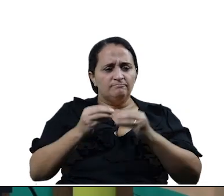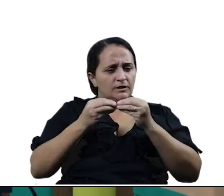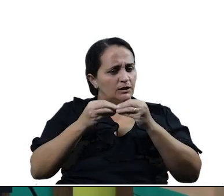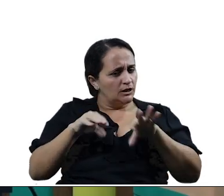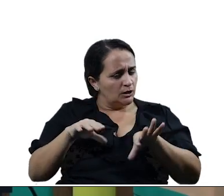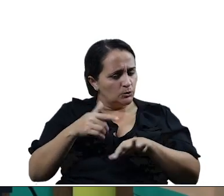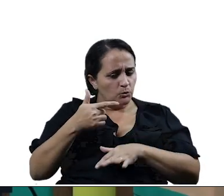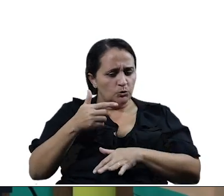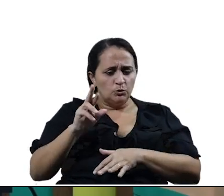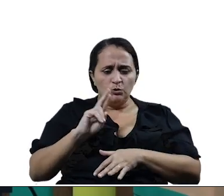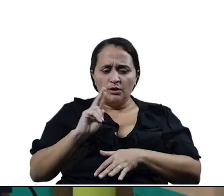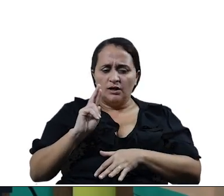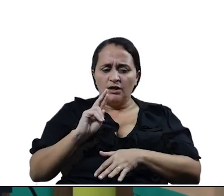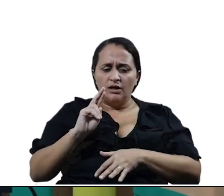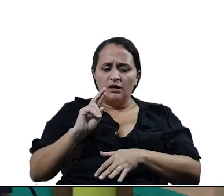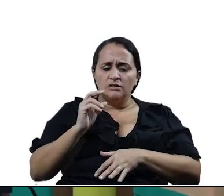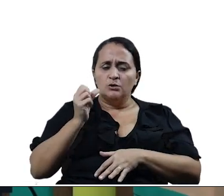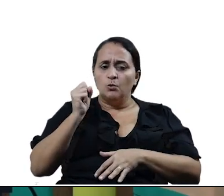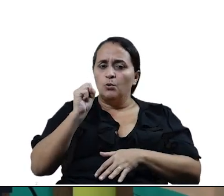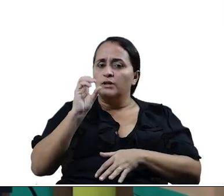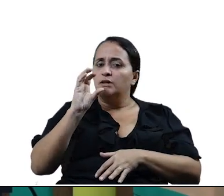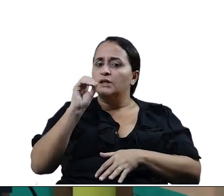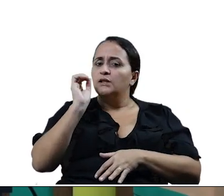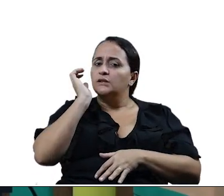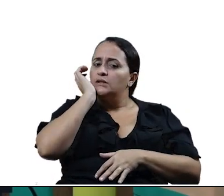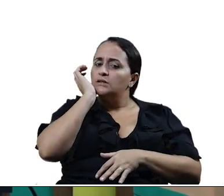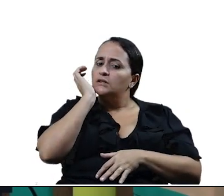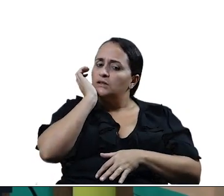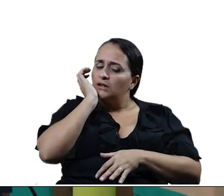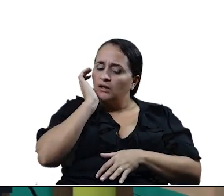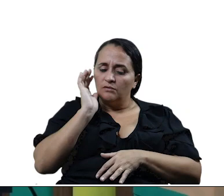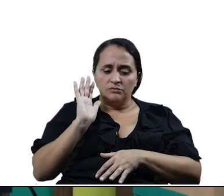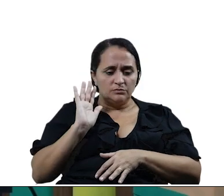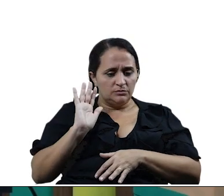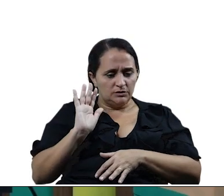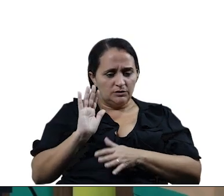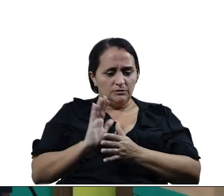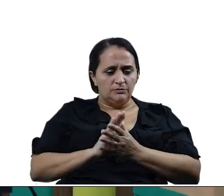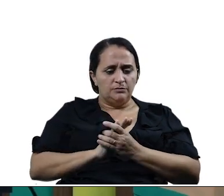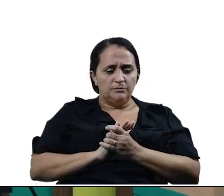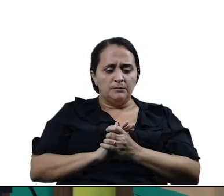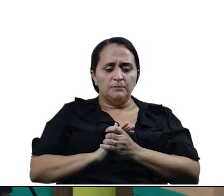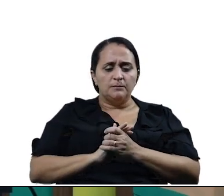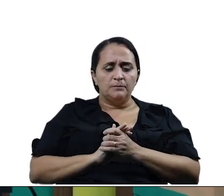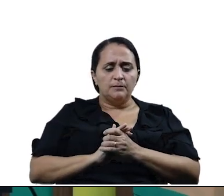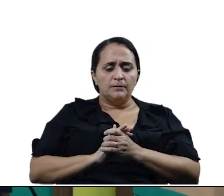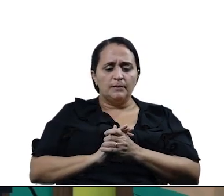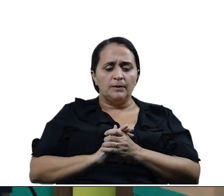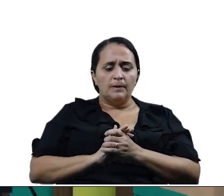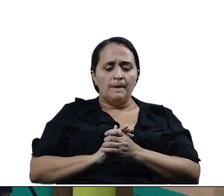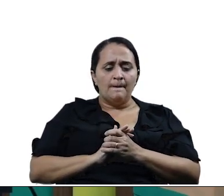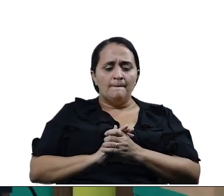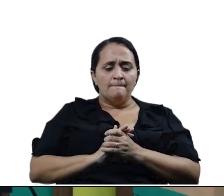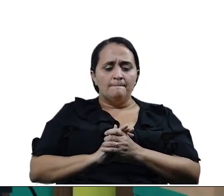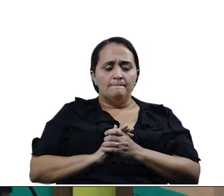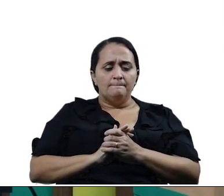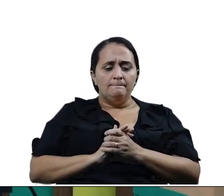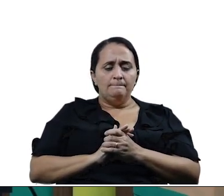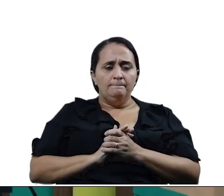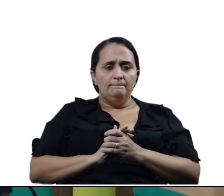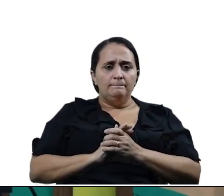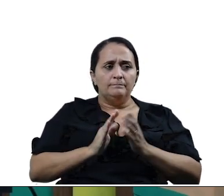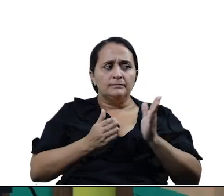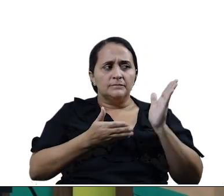gastou 80 centavos comprando paçoca. Então, vai ser desses R$2, eu vou